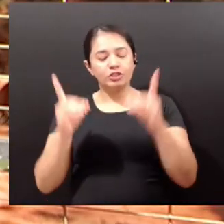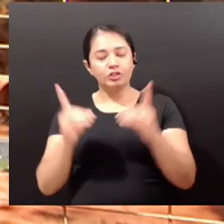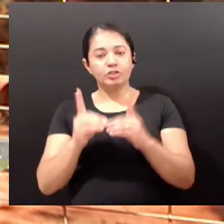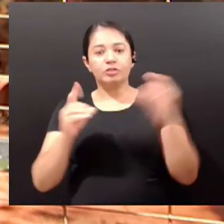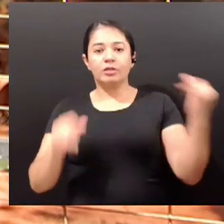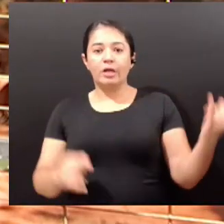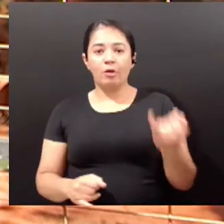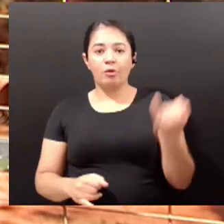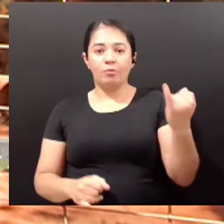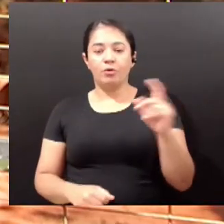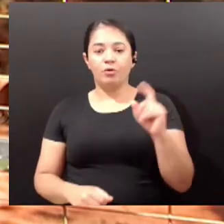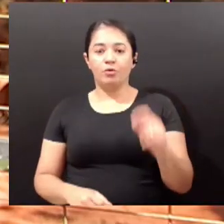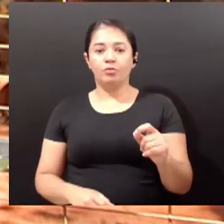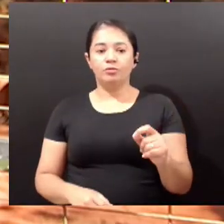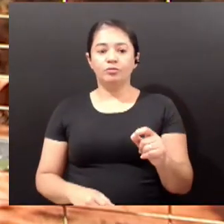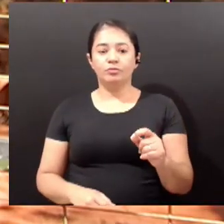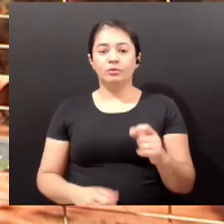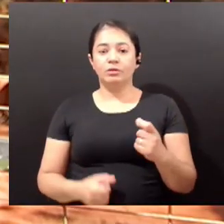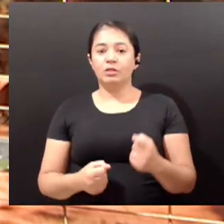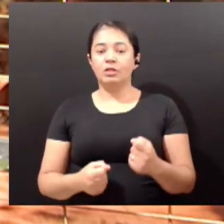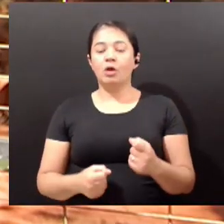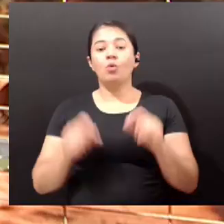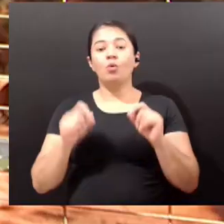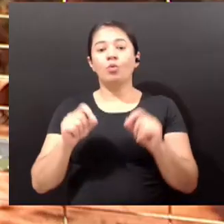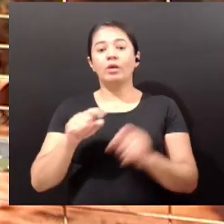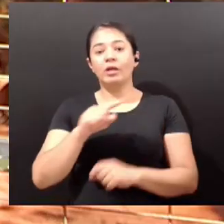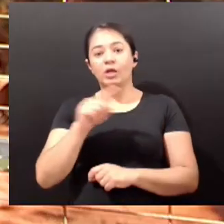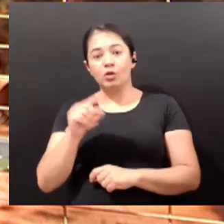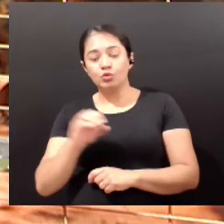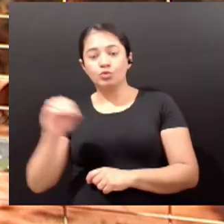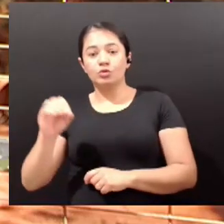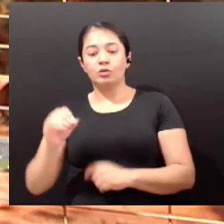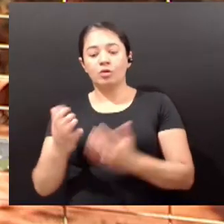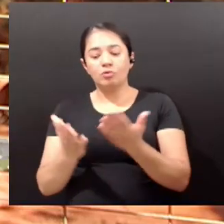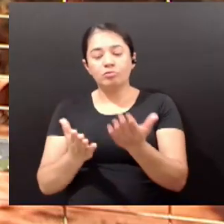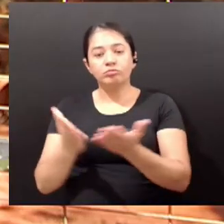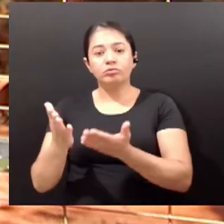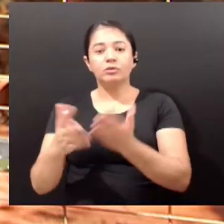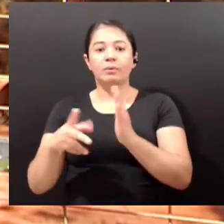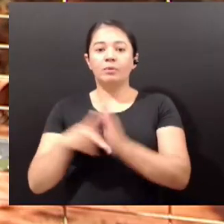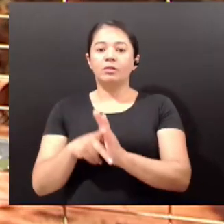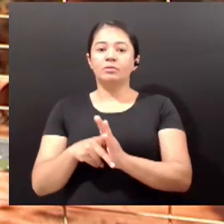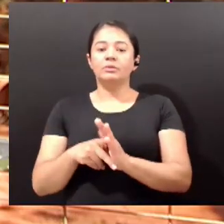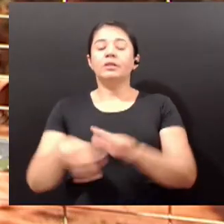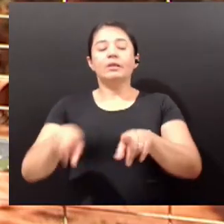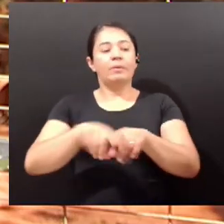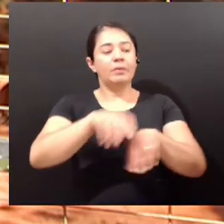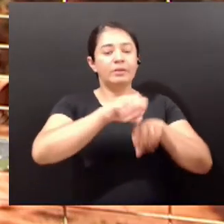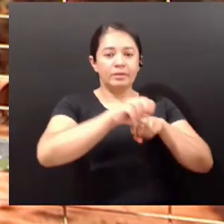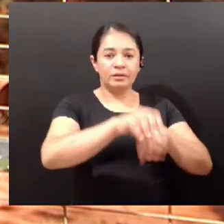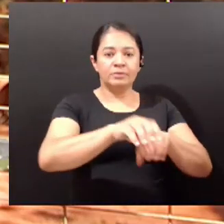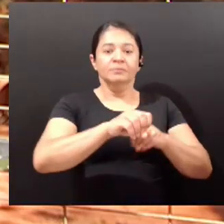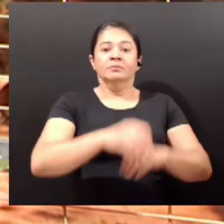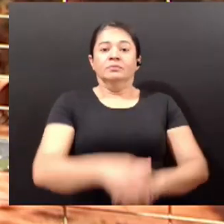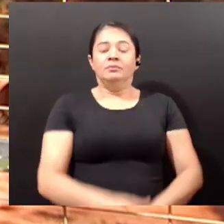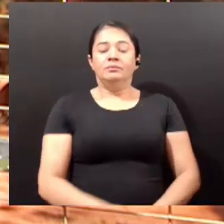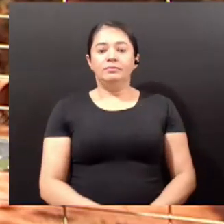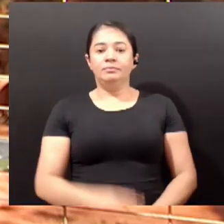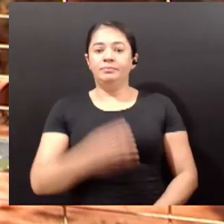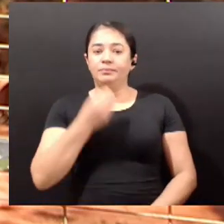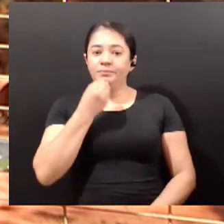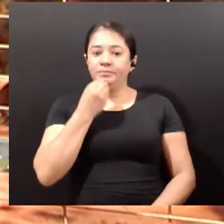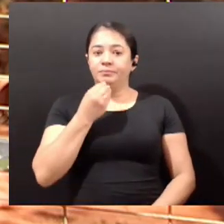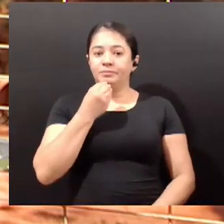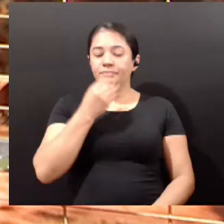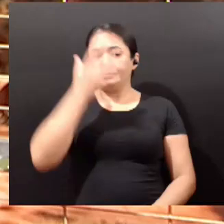um dos pilares zoológicos, que é essa parte da conservação e outra da educação. Entendeu? Então, é a chance da pessoa poder conhecer.